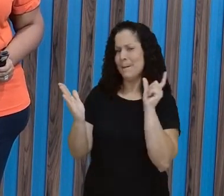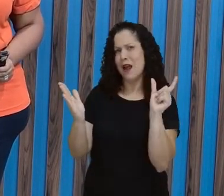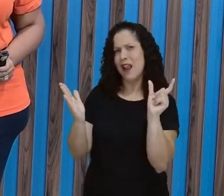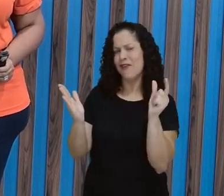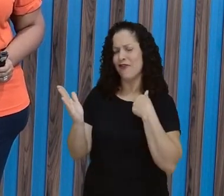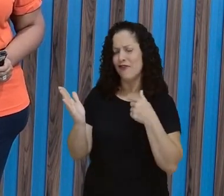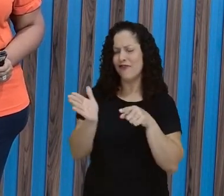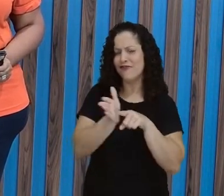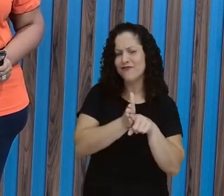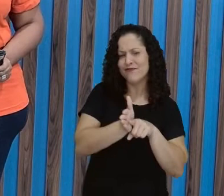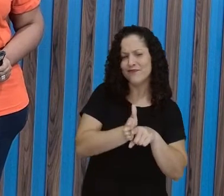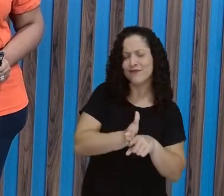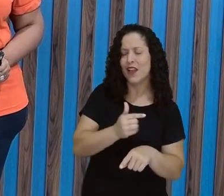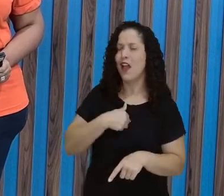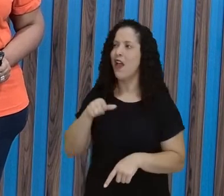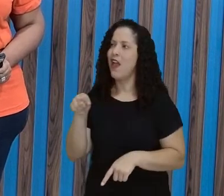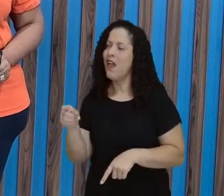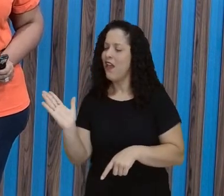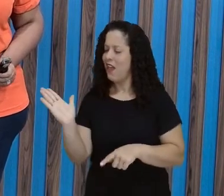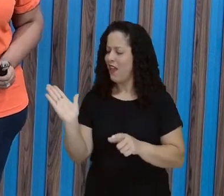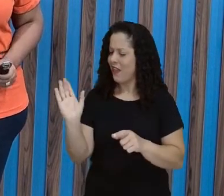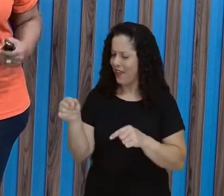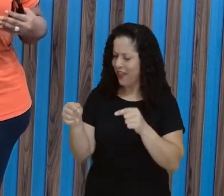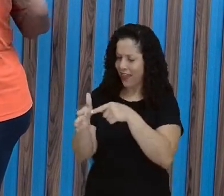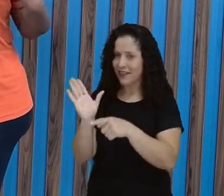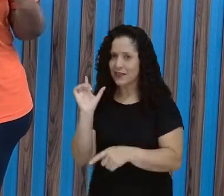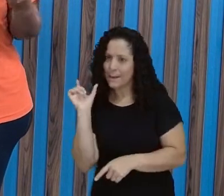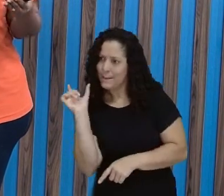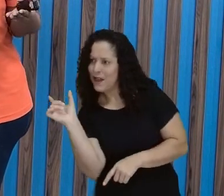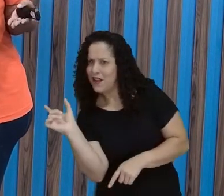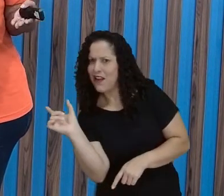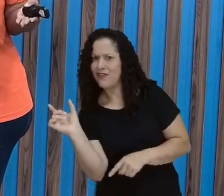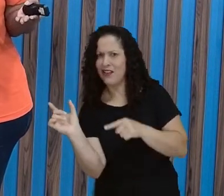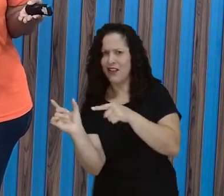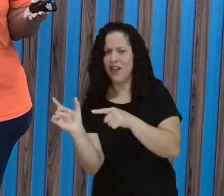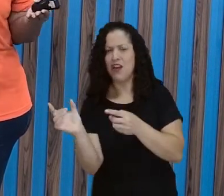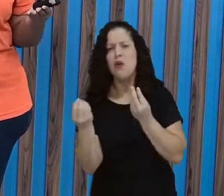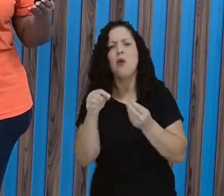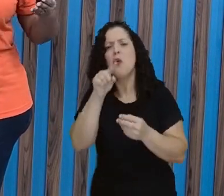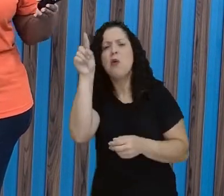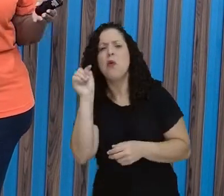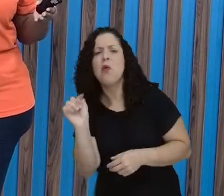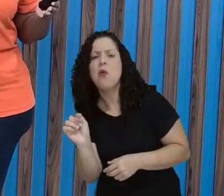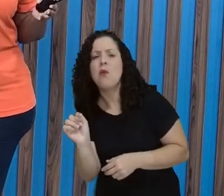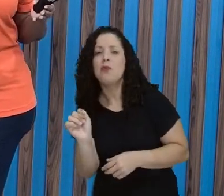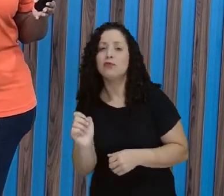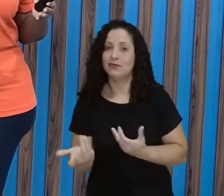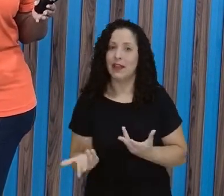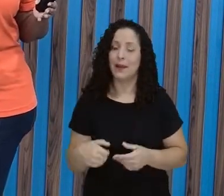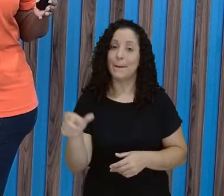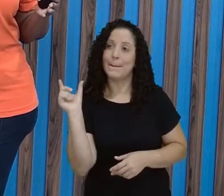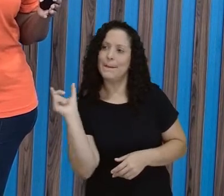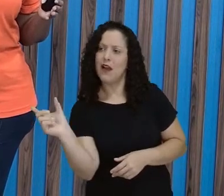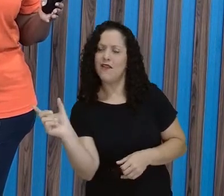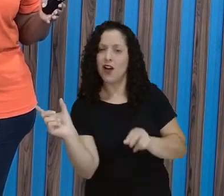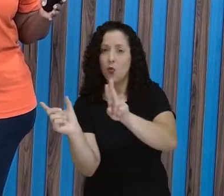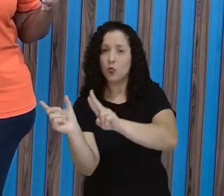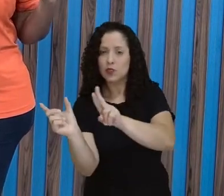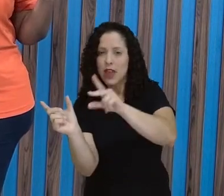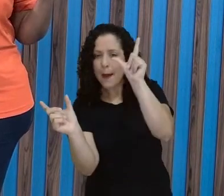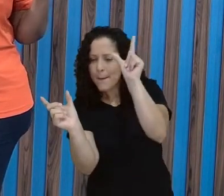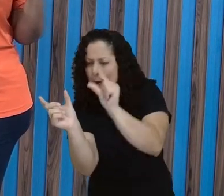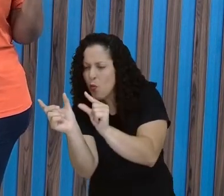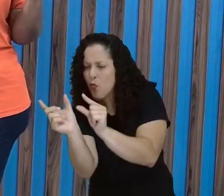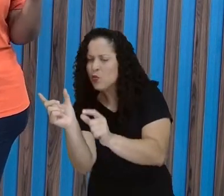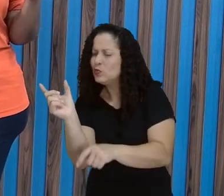conferir. Será que é assim mesmo? É. Principalmente palavras que você não usa com frequência, não é? Às vezes não tem aquela palavra